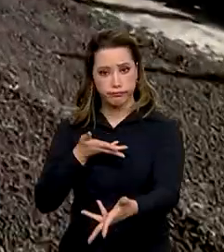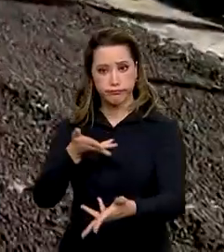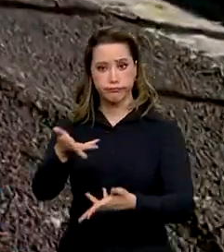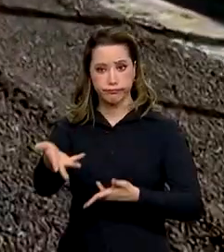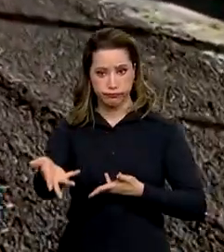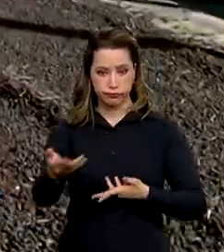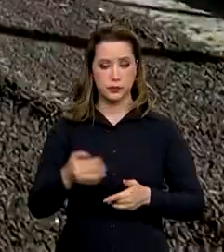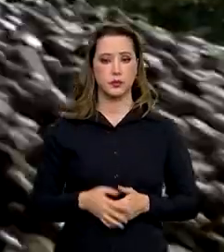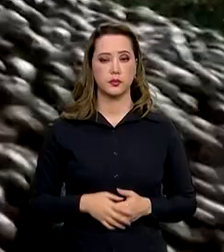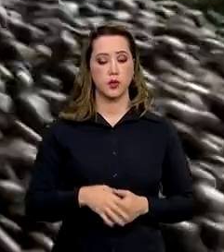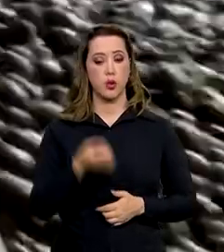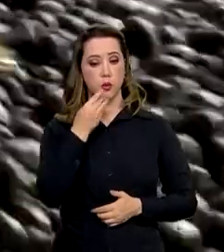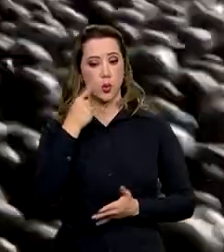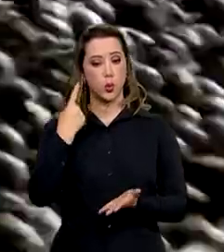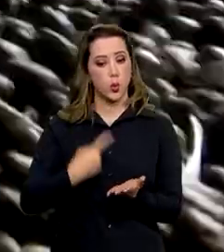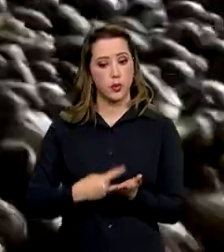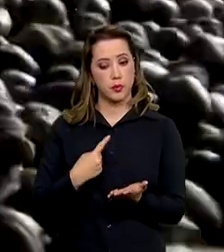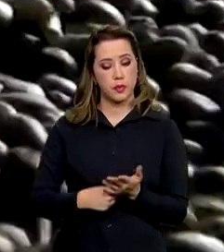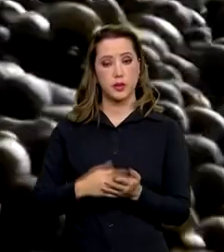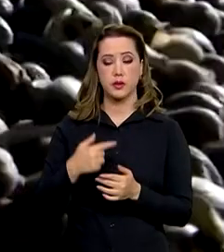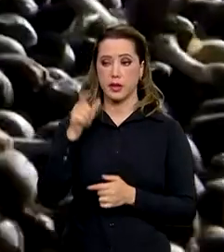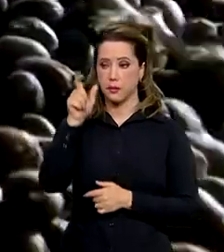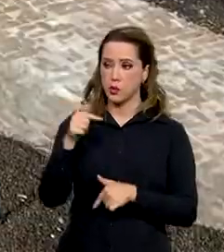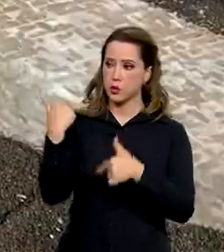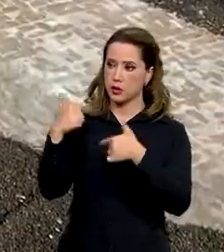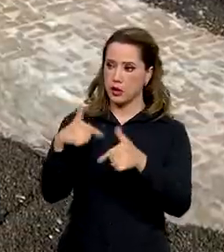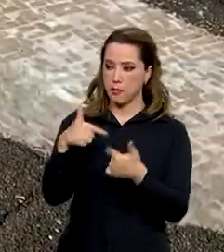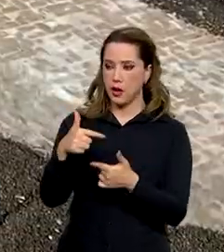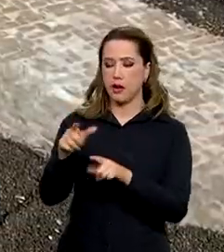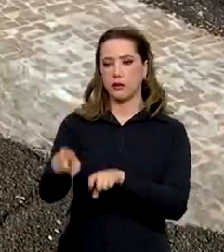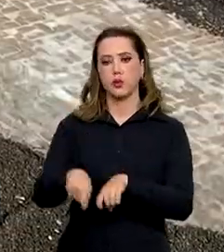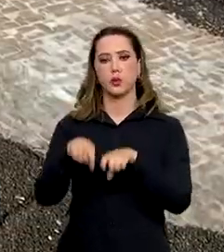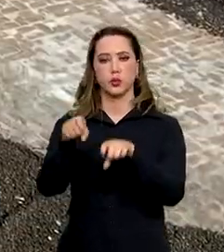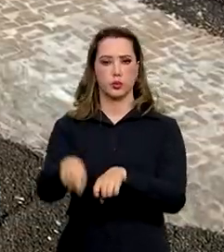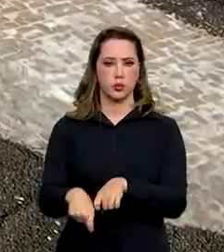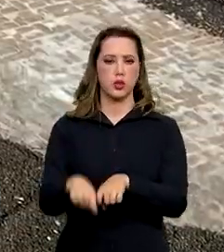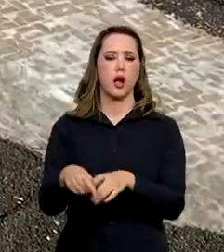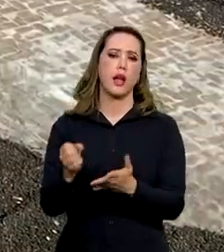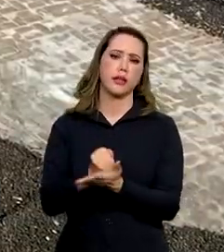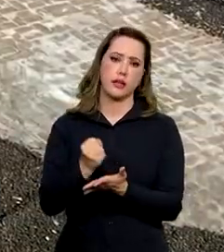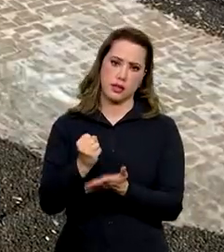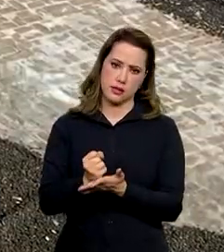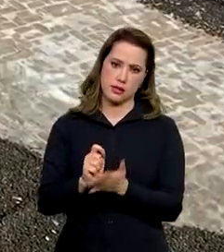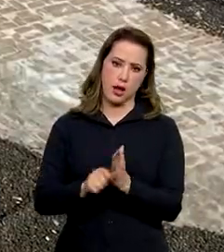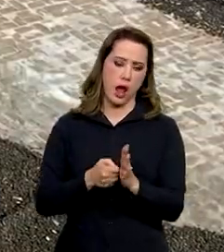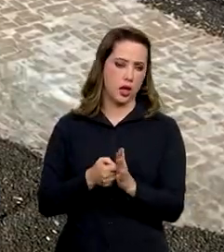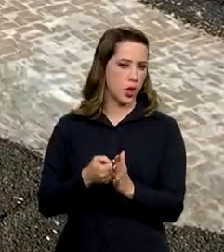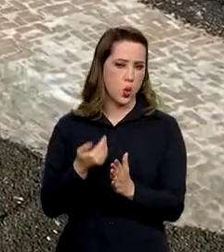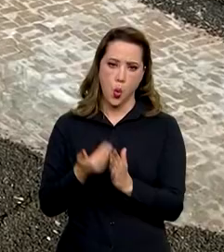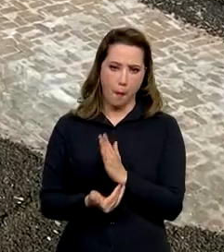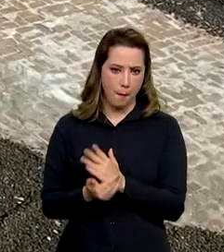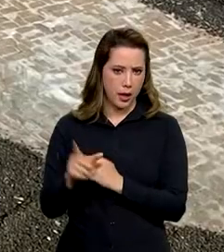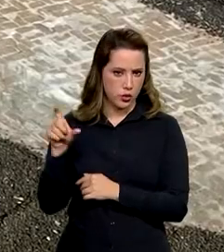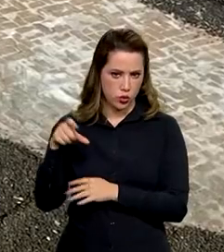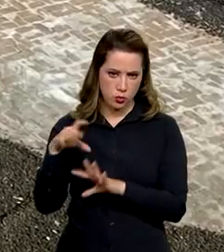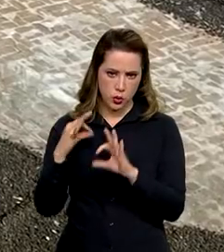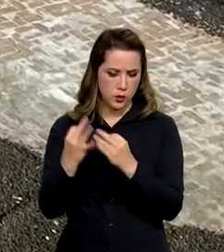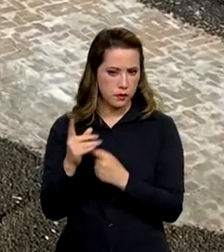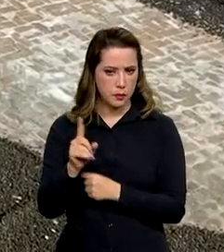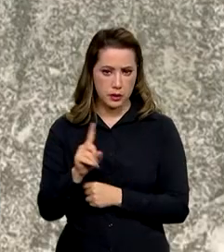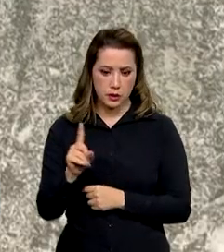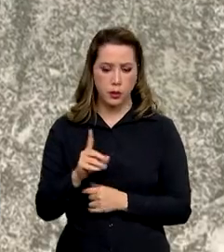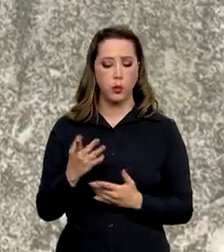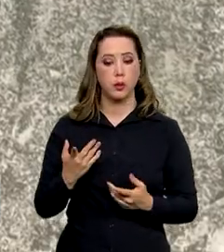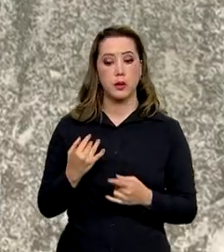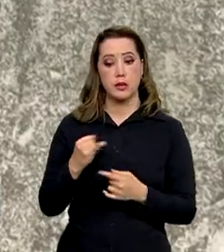do pacto é que o trabalhador rural que conseguir um contrato formal não perderá o direito de continuar recebendo Bolsa